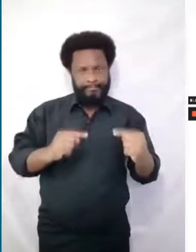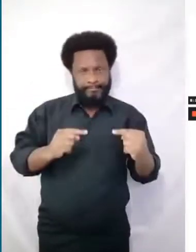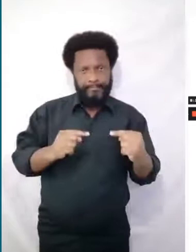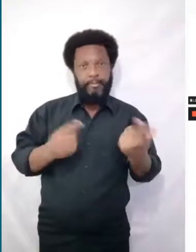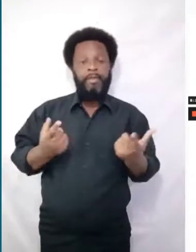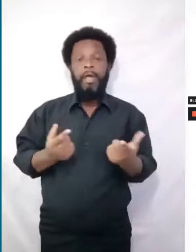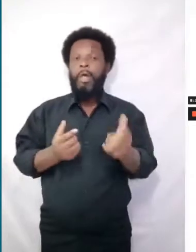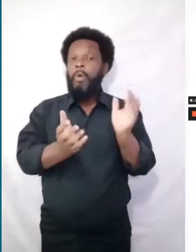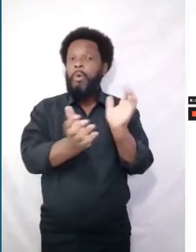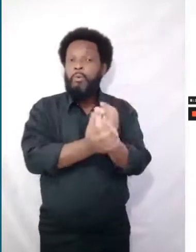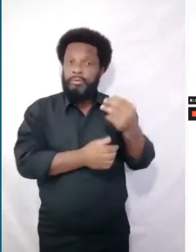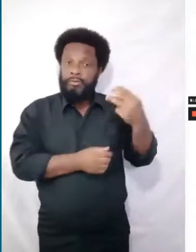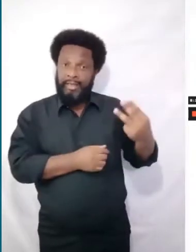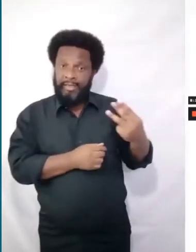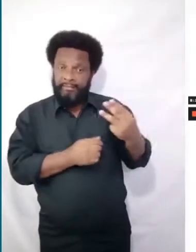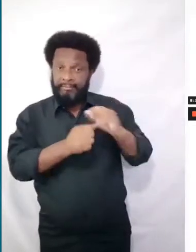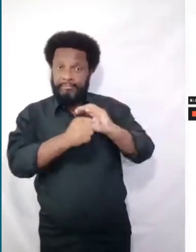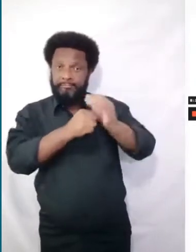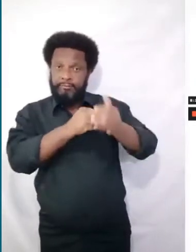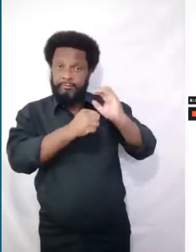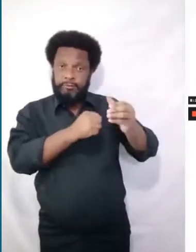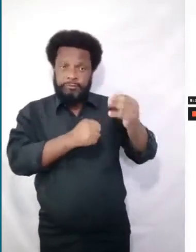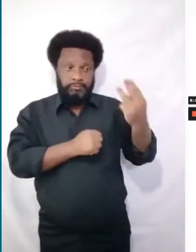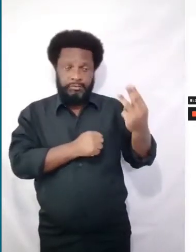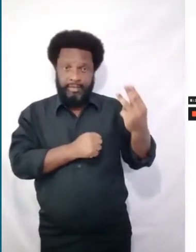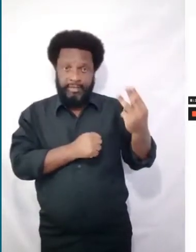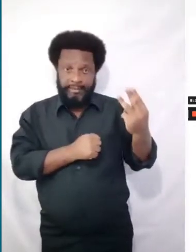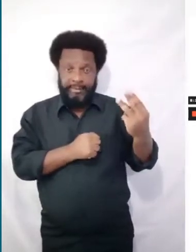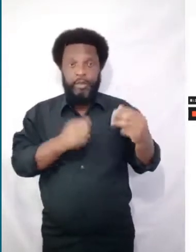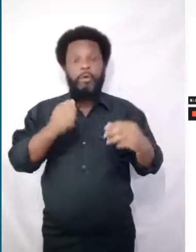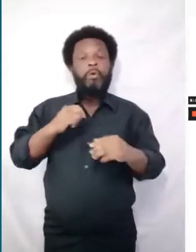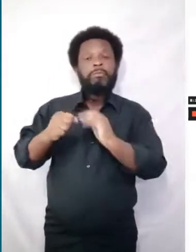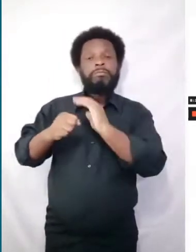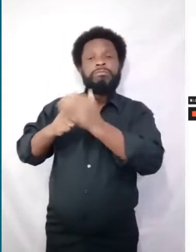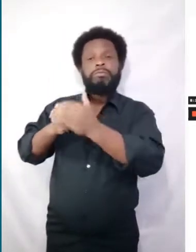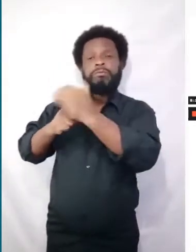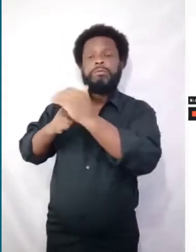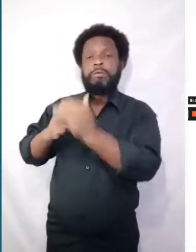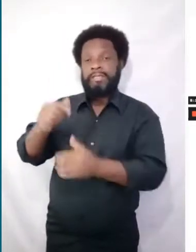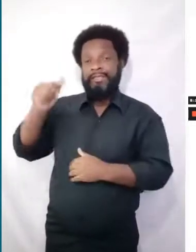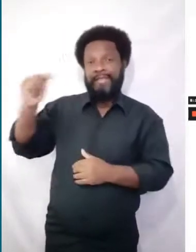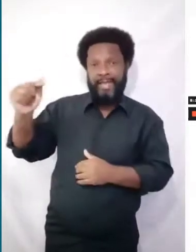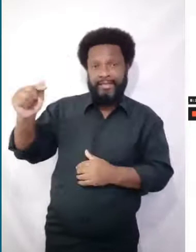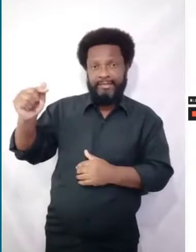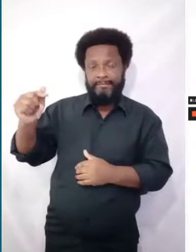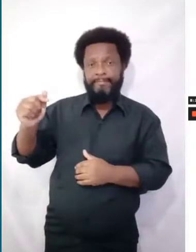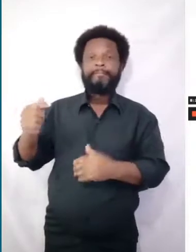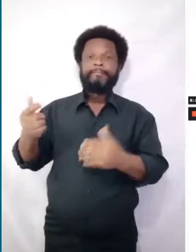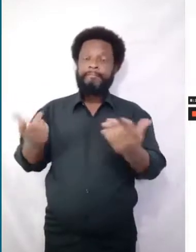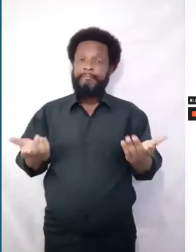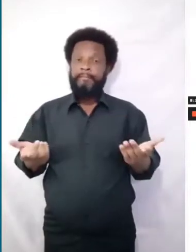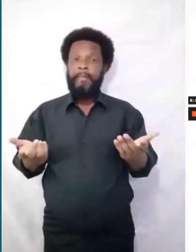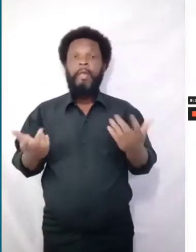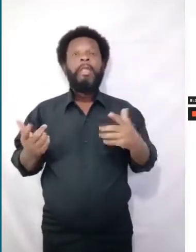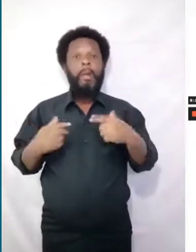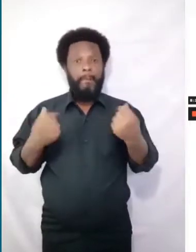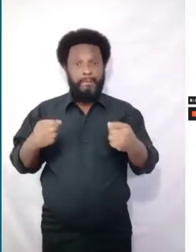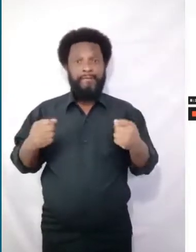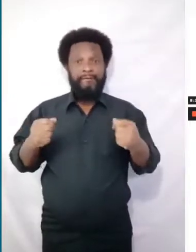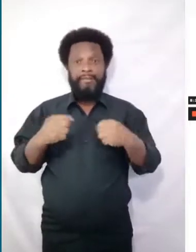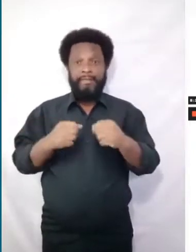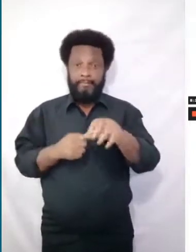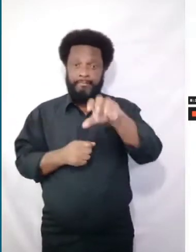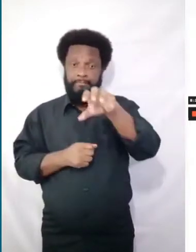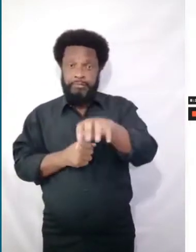Bem, BF3. Boro, do grupo 3, 3 elétrons na camada de valência. Flúor, do grupo 17, 7 elétrons na camada de